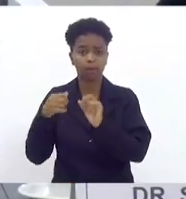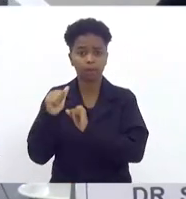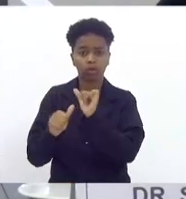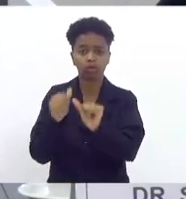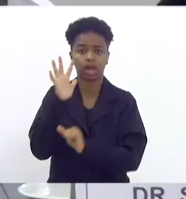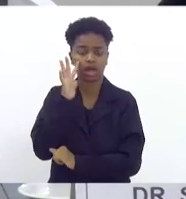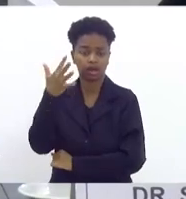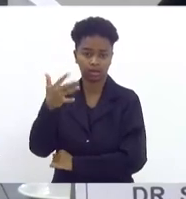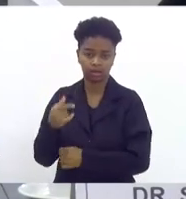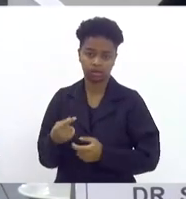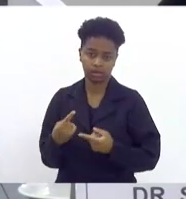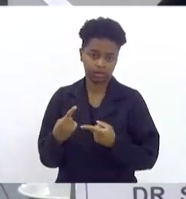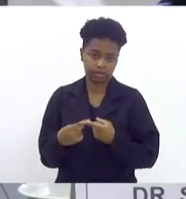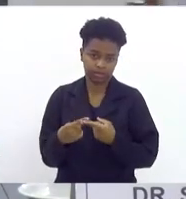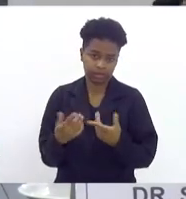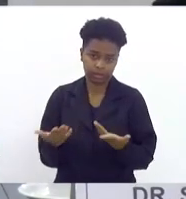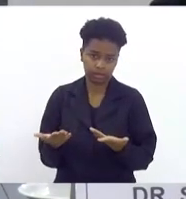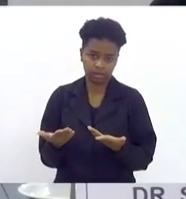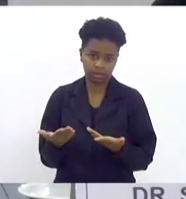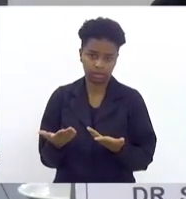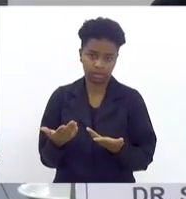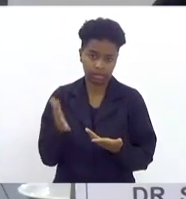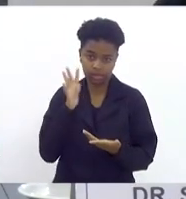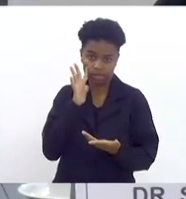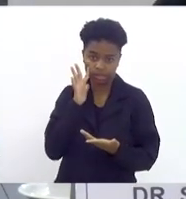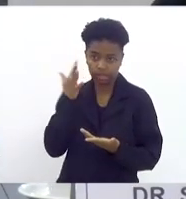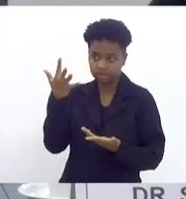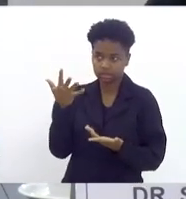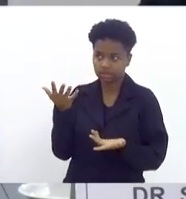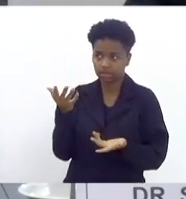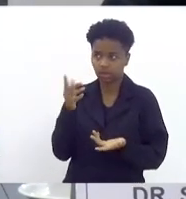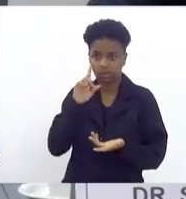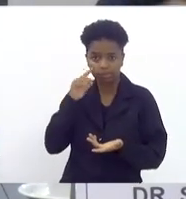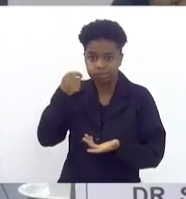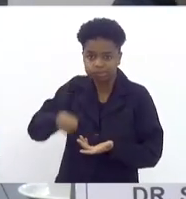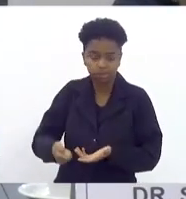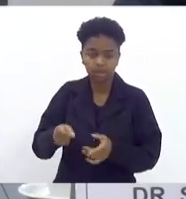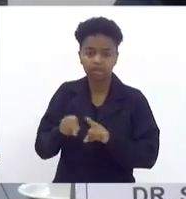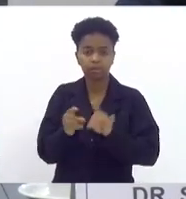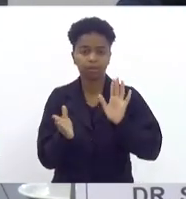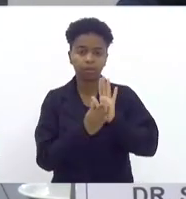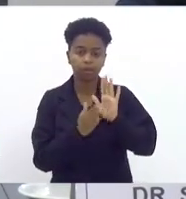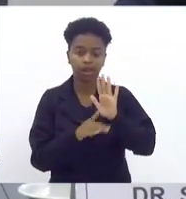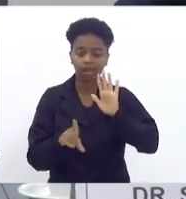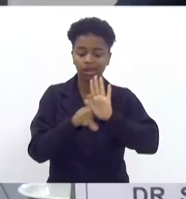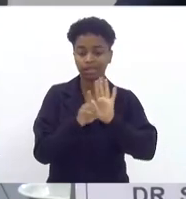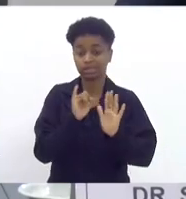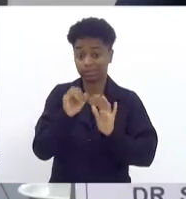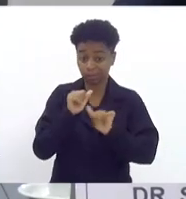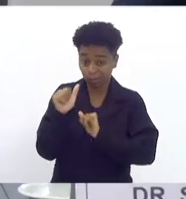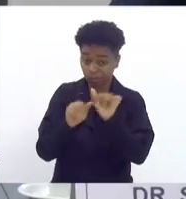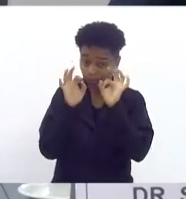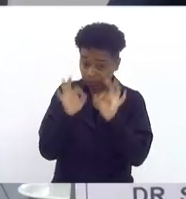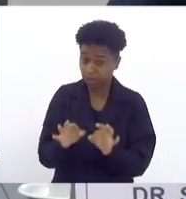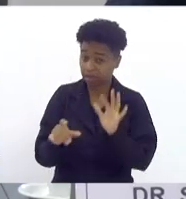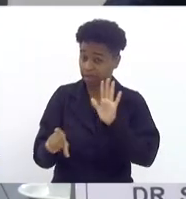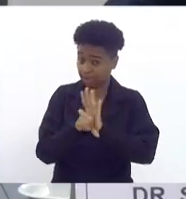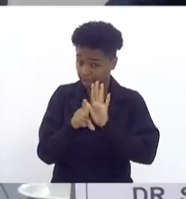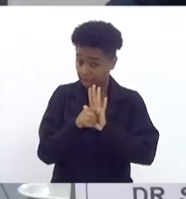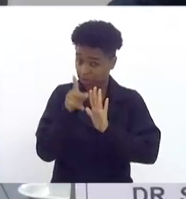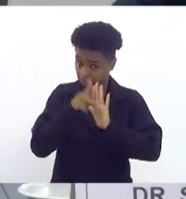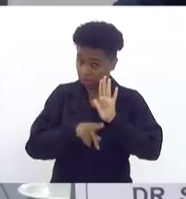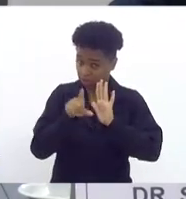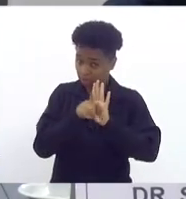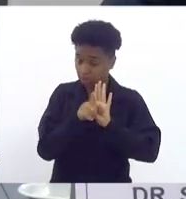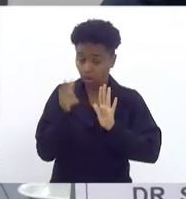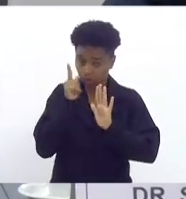Porque enfrentando essas decisões e propondo leis, essas leis se tornando leis, elas serão mais uma vez levadas